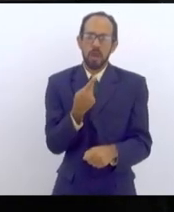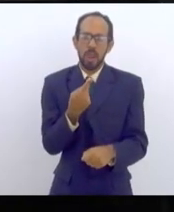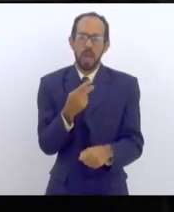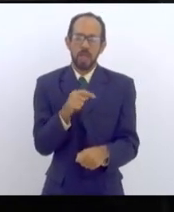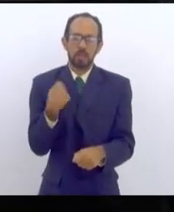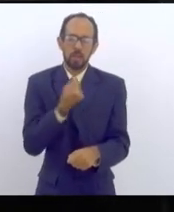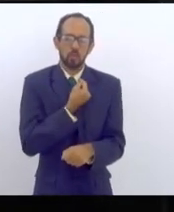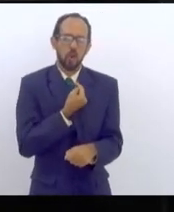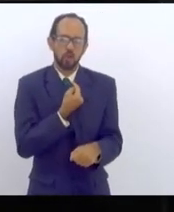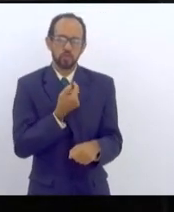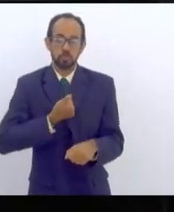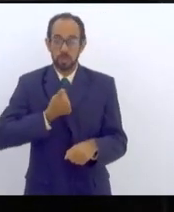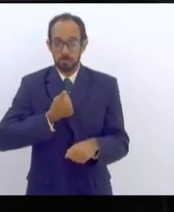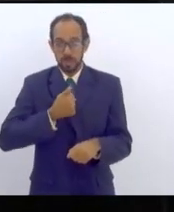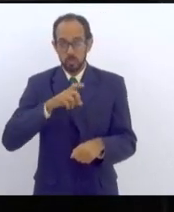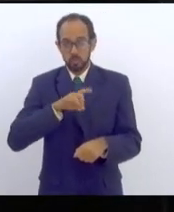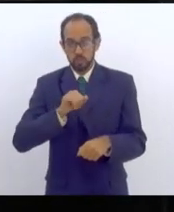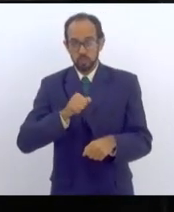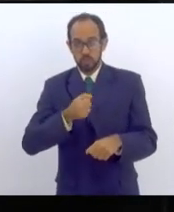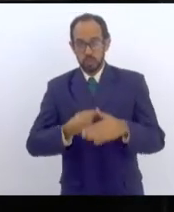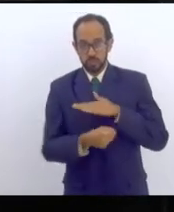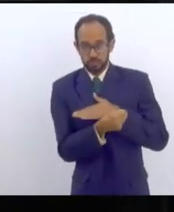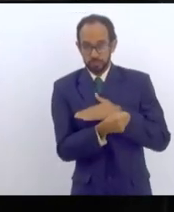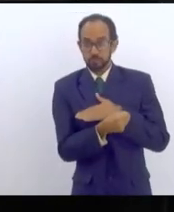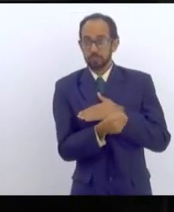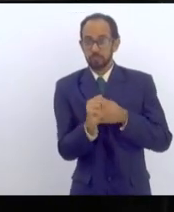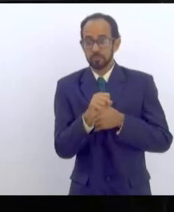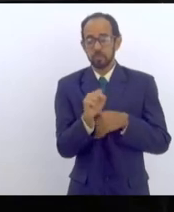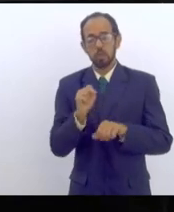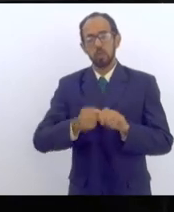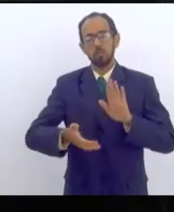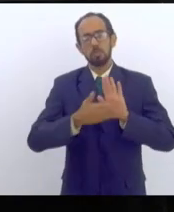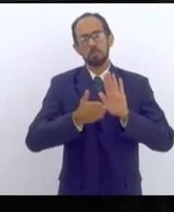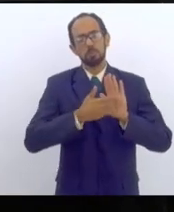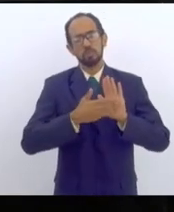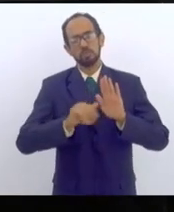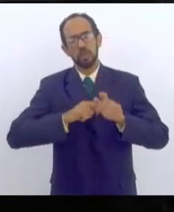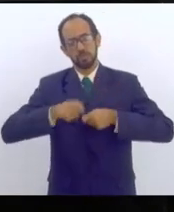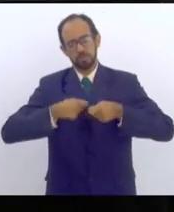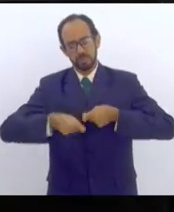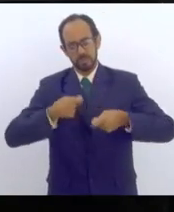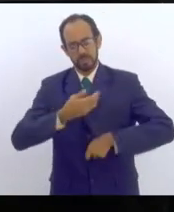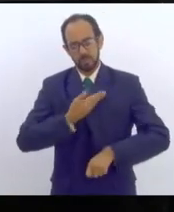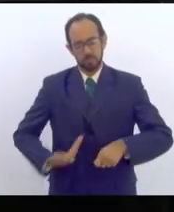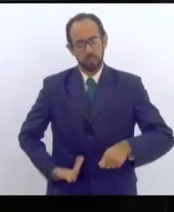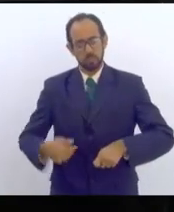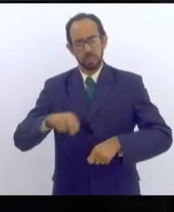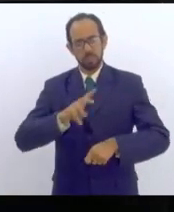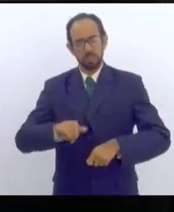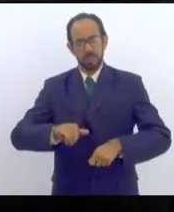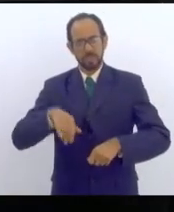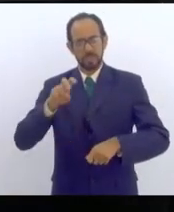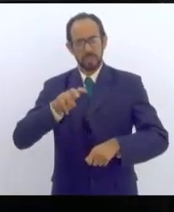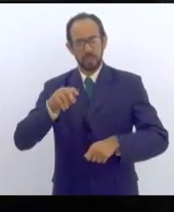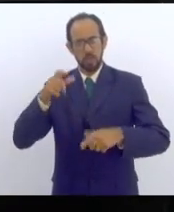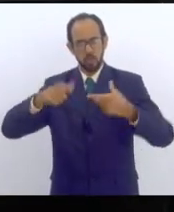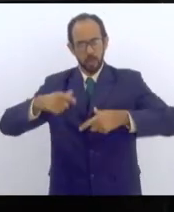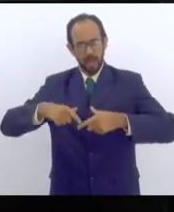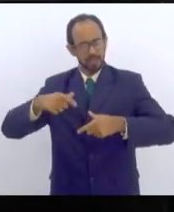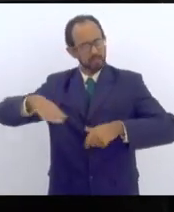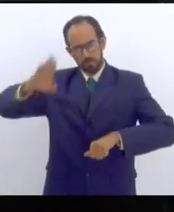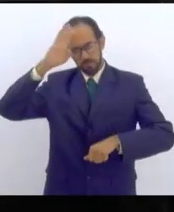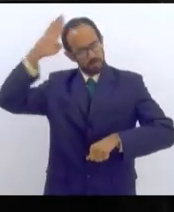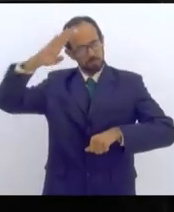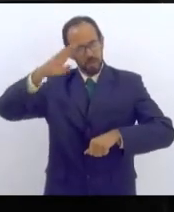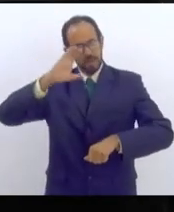nossa legislatura, compromissos com áreas da administração pública que entendemos que serão os lugares prioritários onde essa